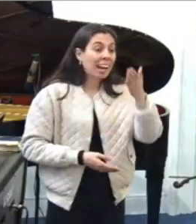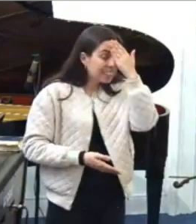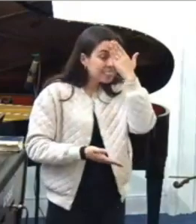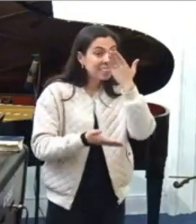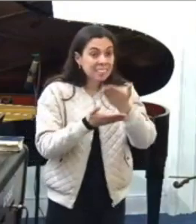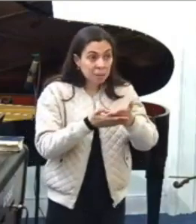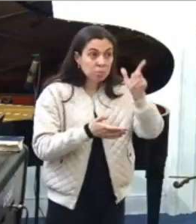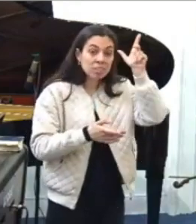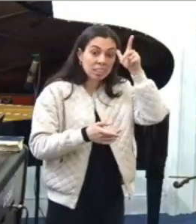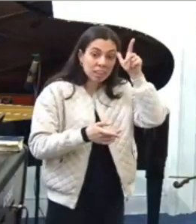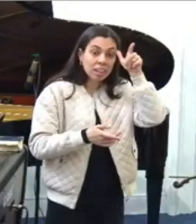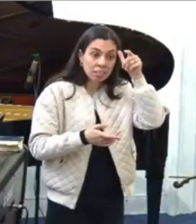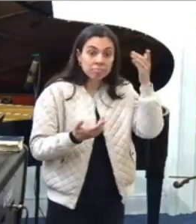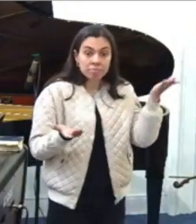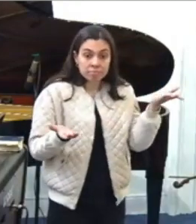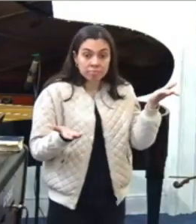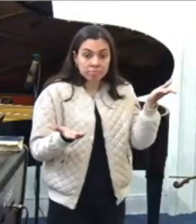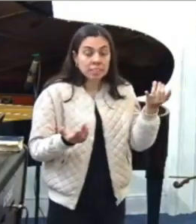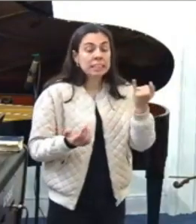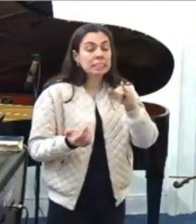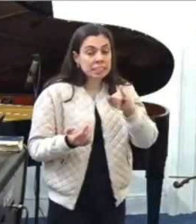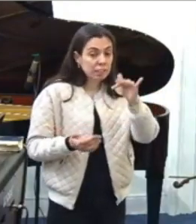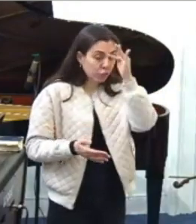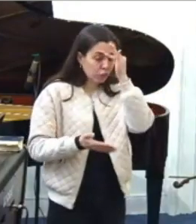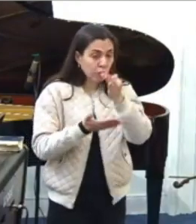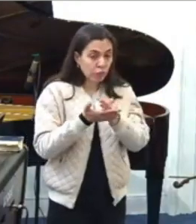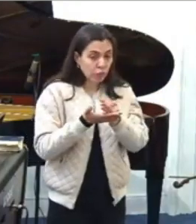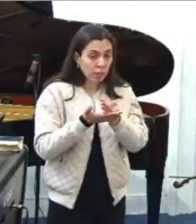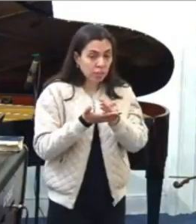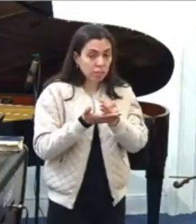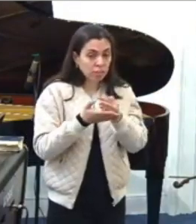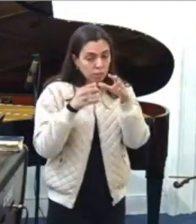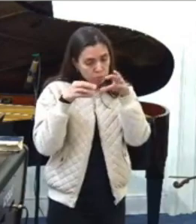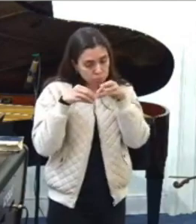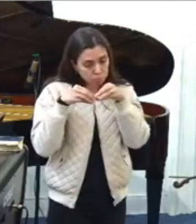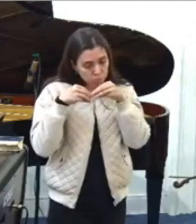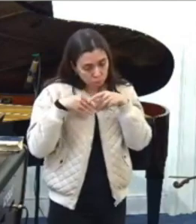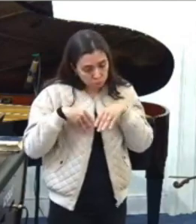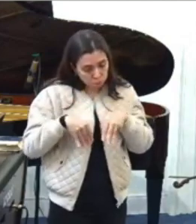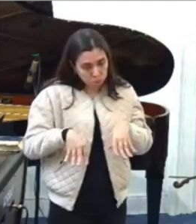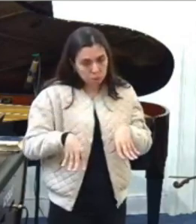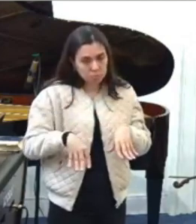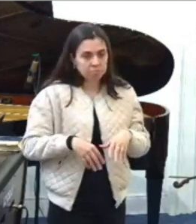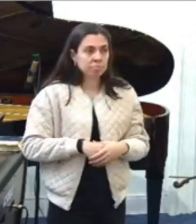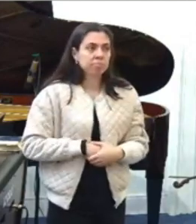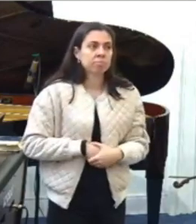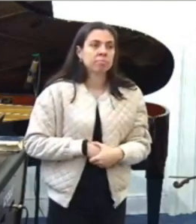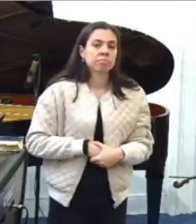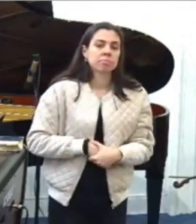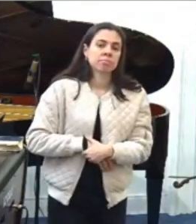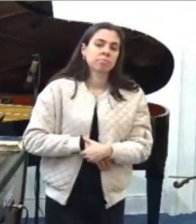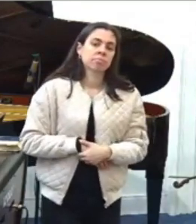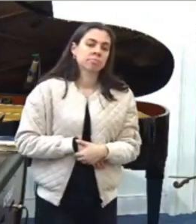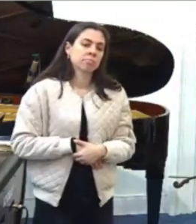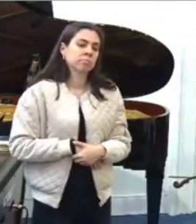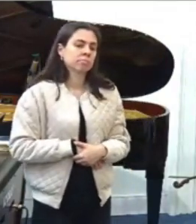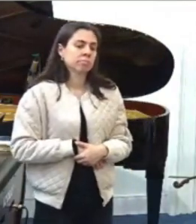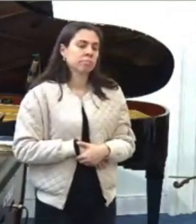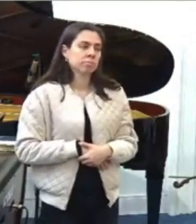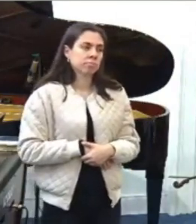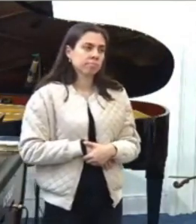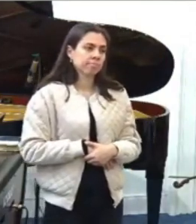verdade. Pouco tempo resta, Satanás. E uma vez que pouco tempo resta, ele